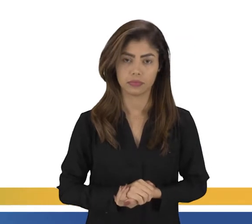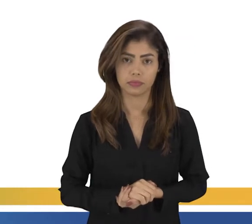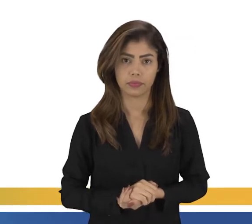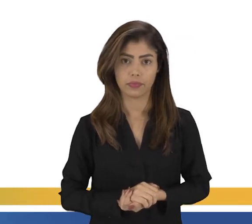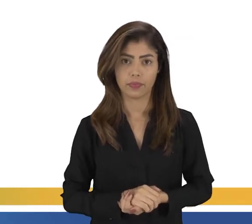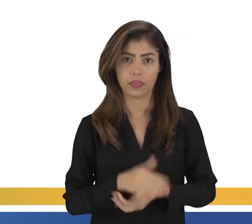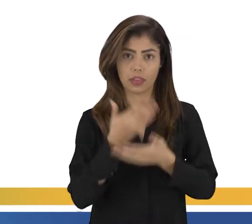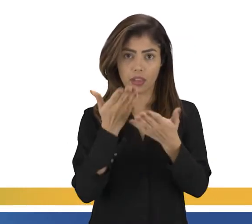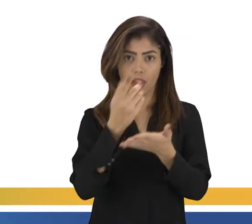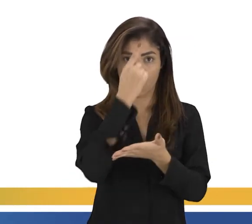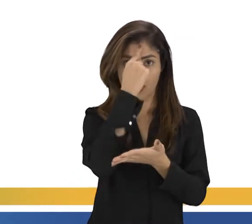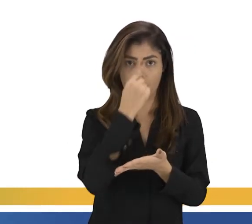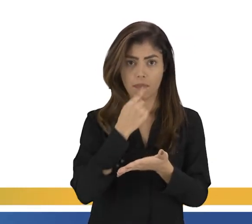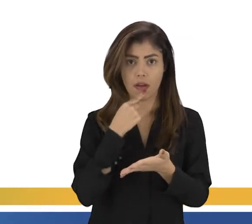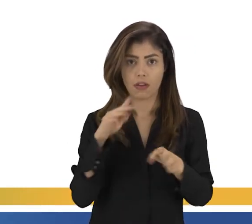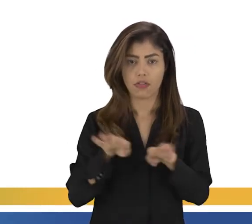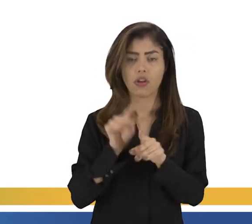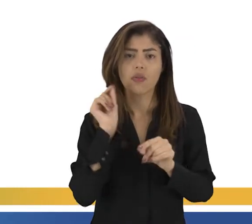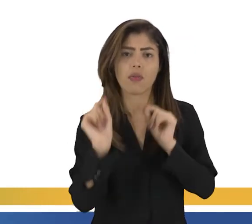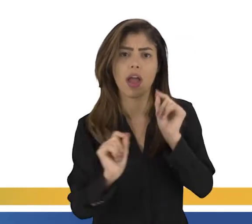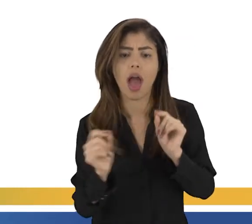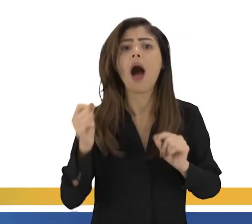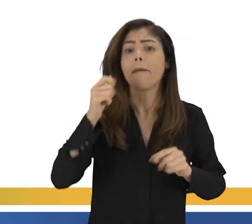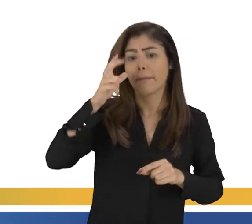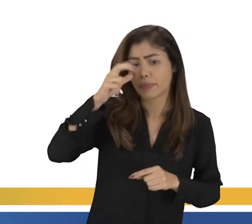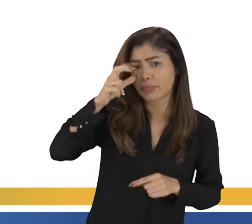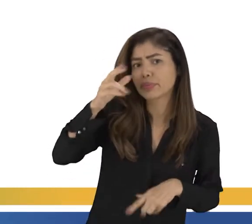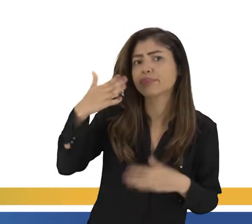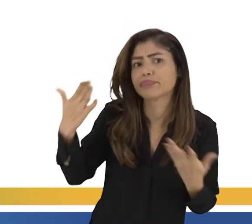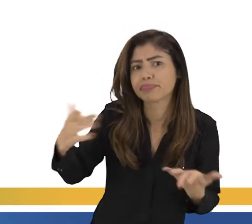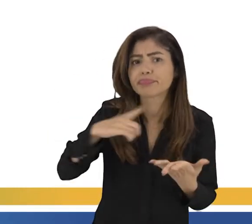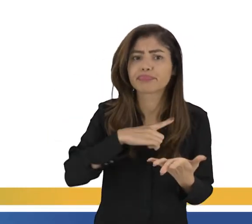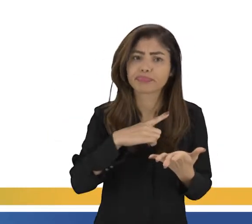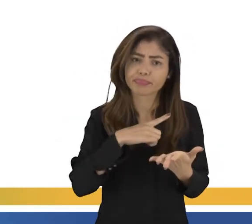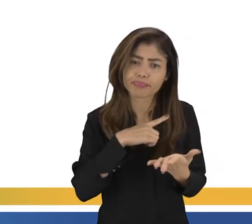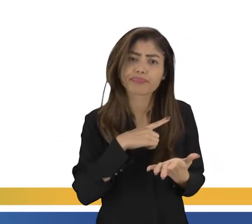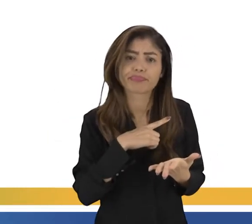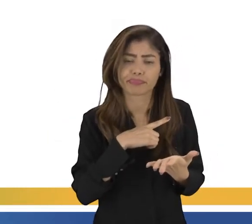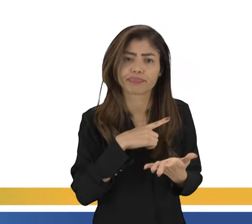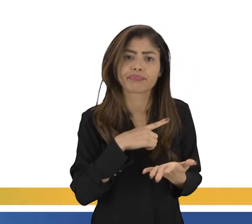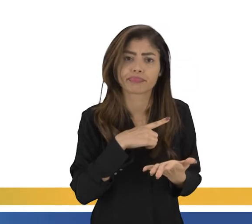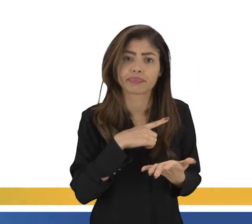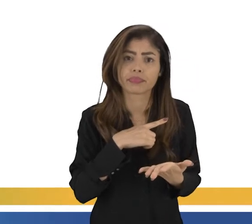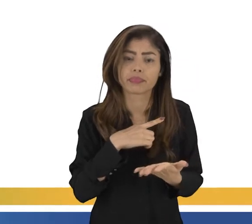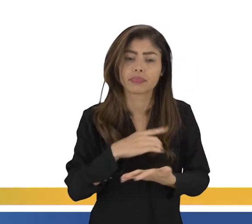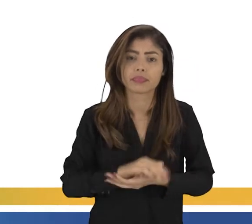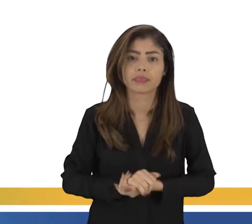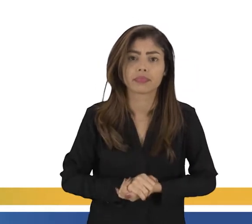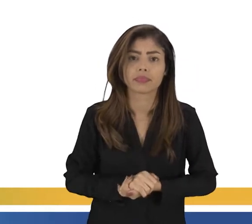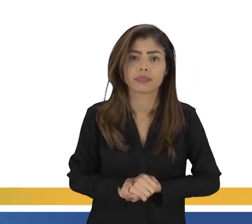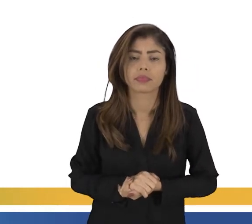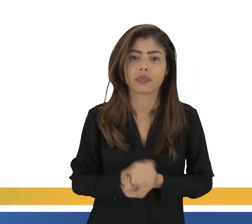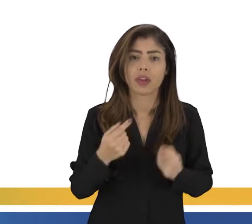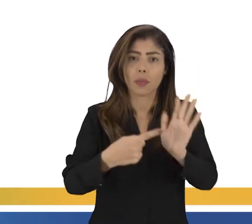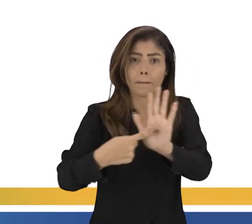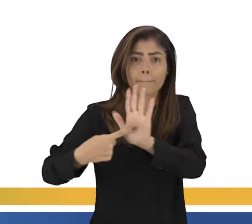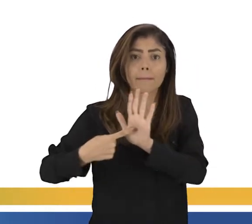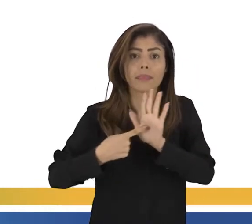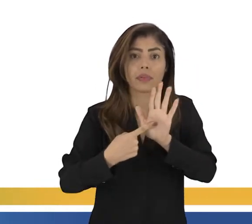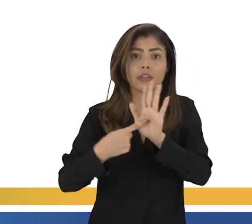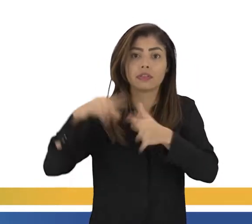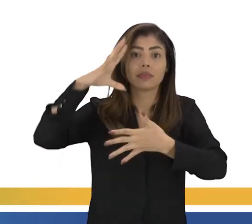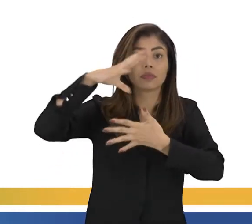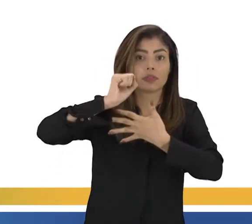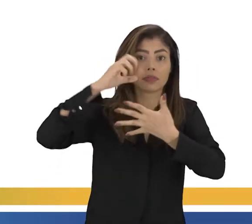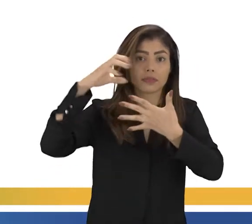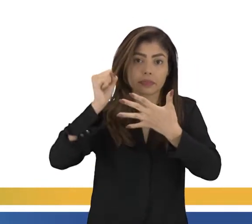Aí nós estamos vendo uma imagem, né, bem interessante, que é essa imagem, ela mostra aí uma